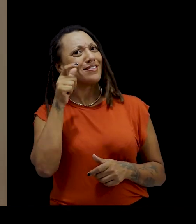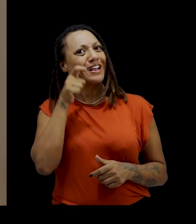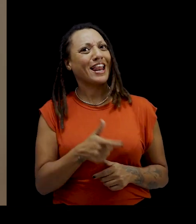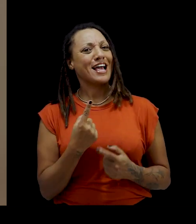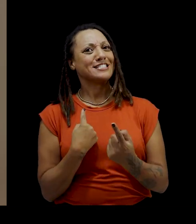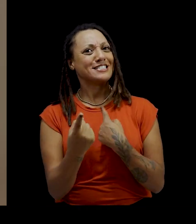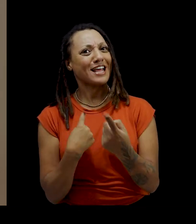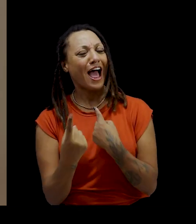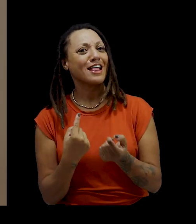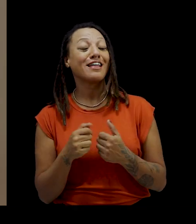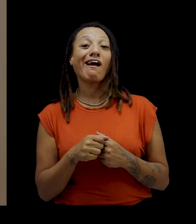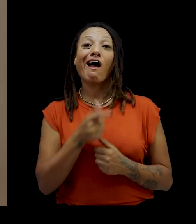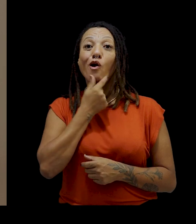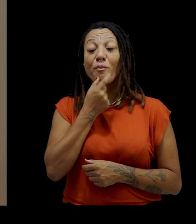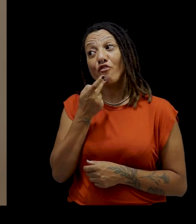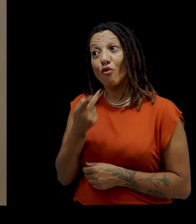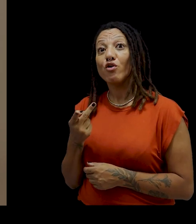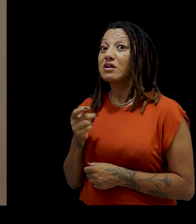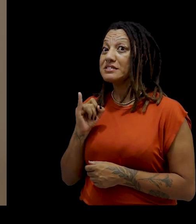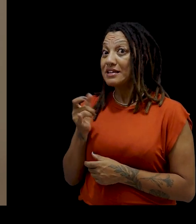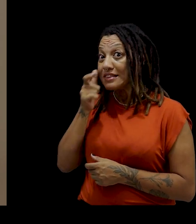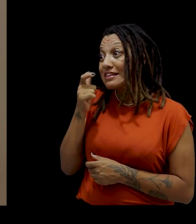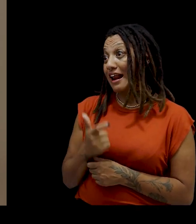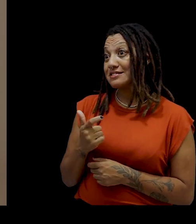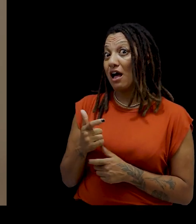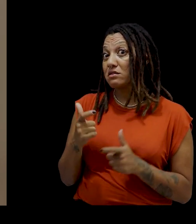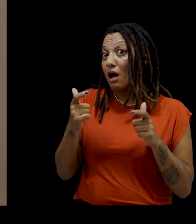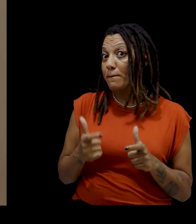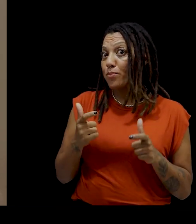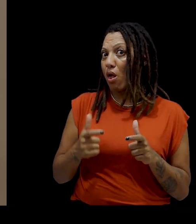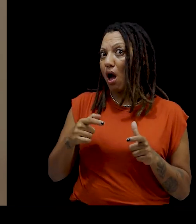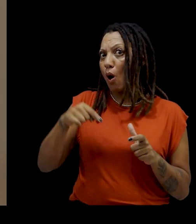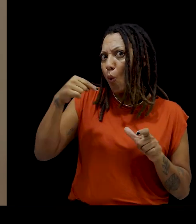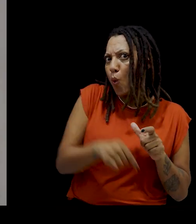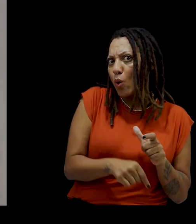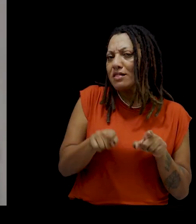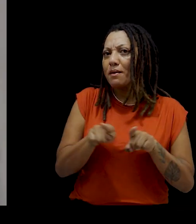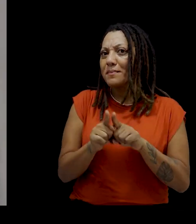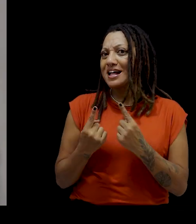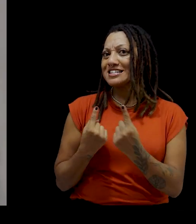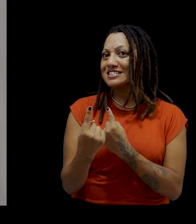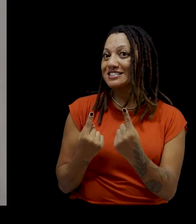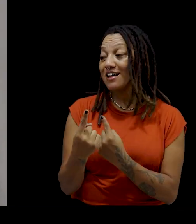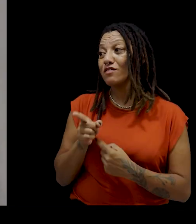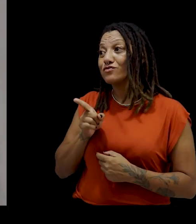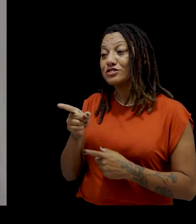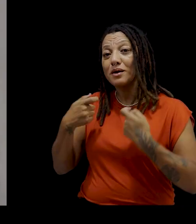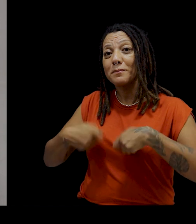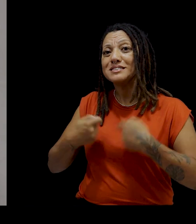pela estrada. E aí ele falou, se você está interessada nos buracos e na estrada, você